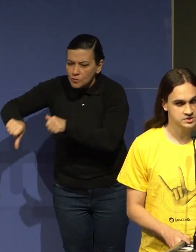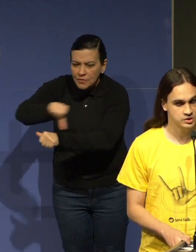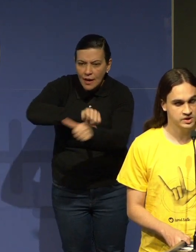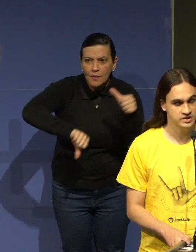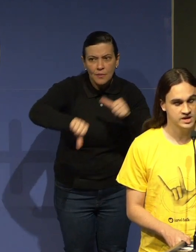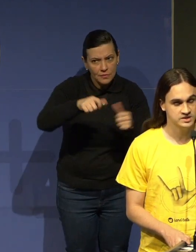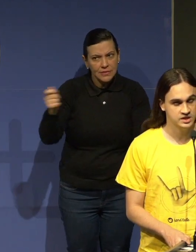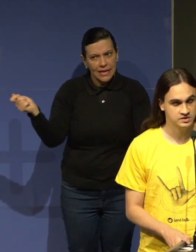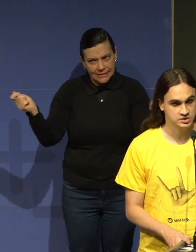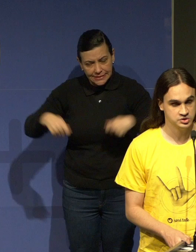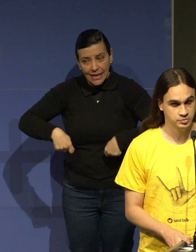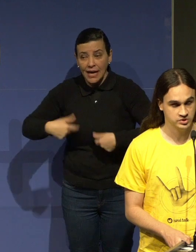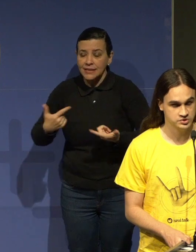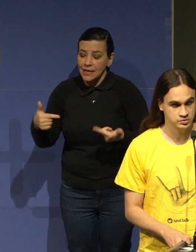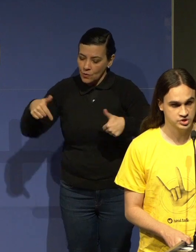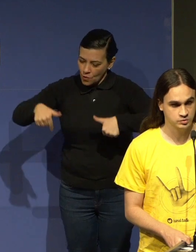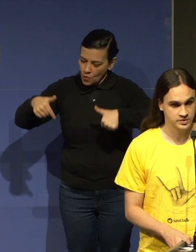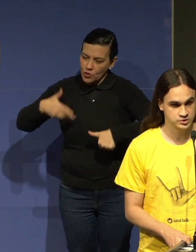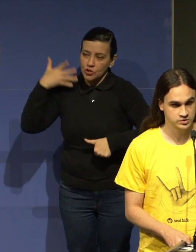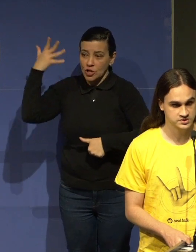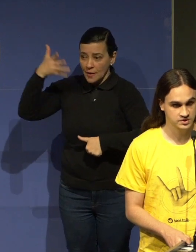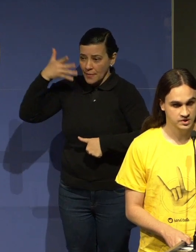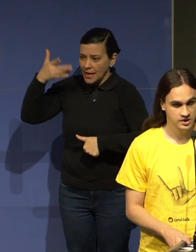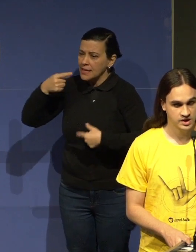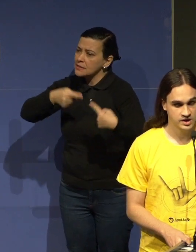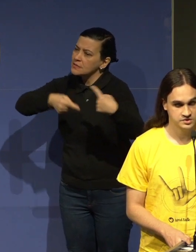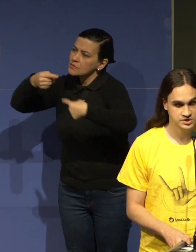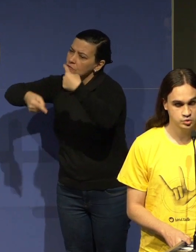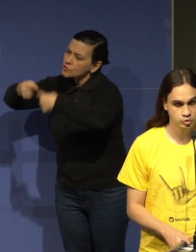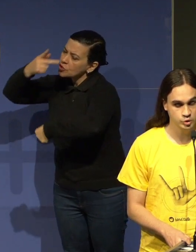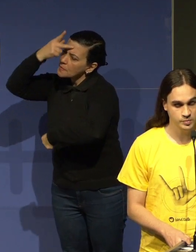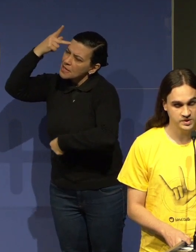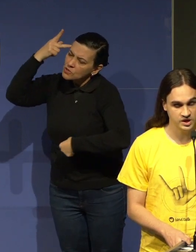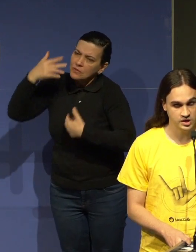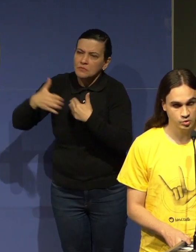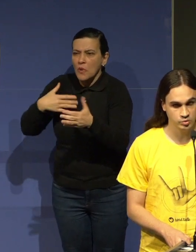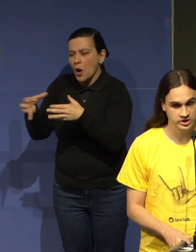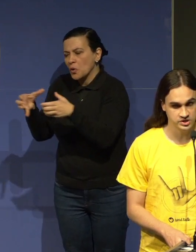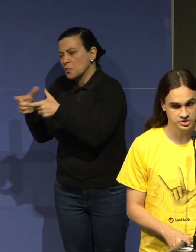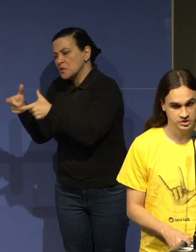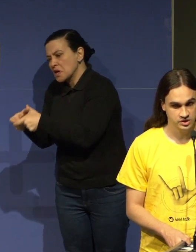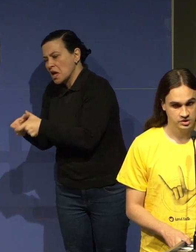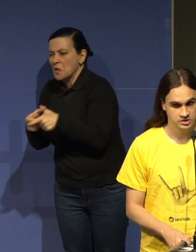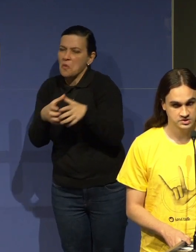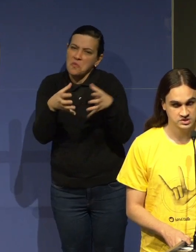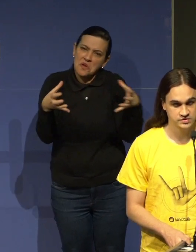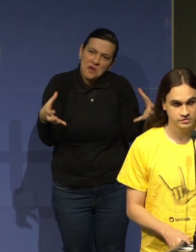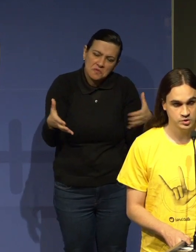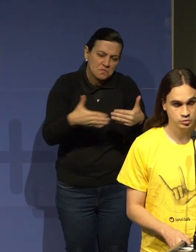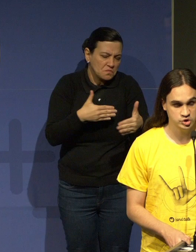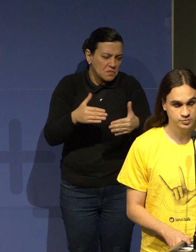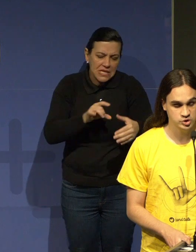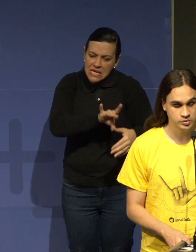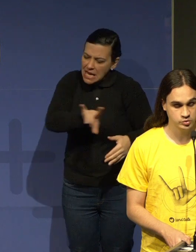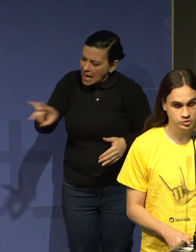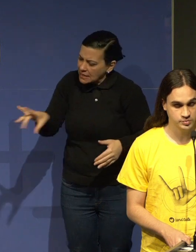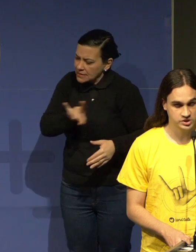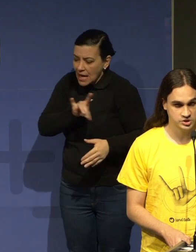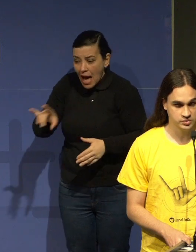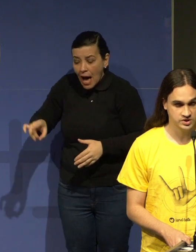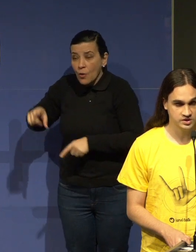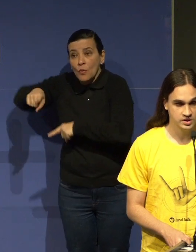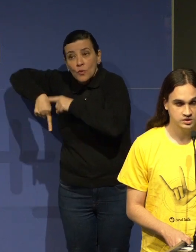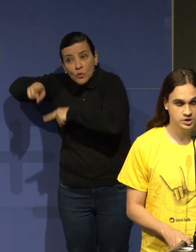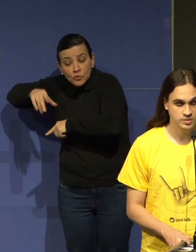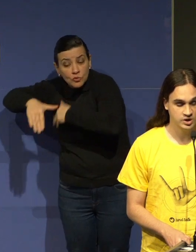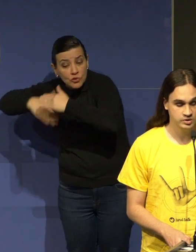Nesse caso, então, a ideia aqui é a gente poder discutir com pessoas, seja um grupo pequeno ou grande, que está desenvolvendo algum tipo de produto para a